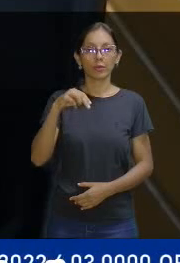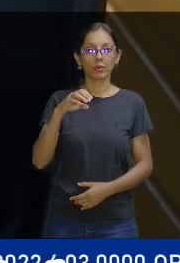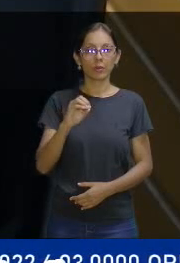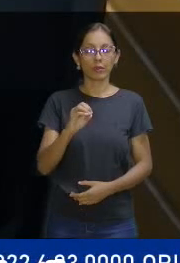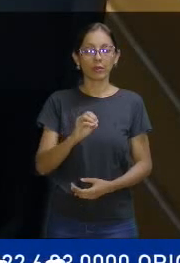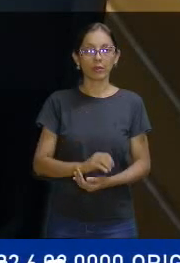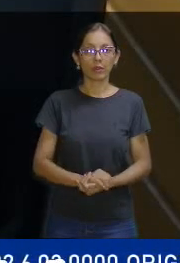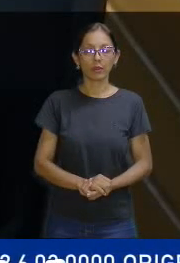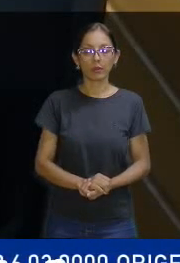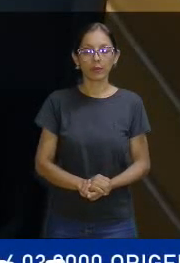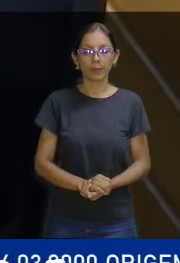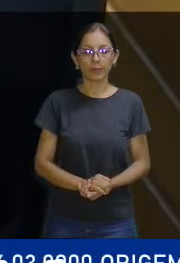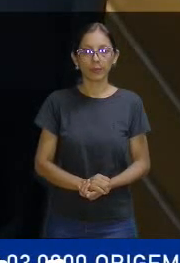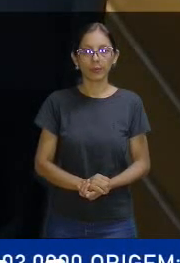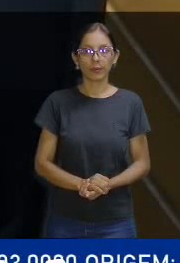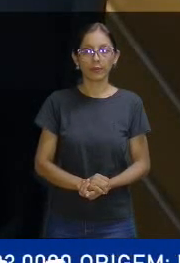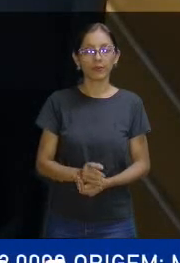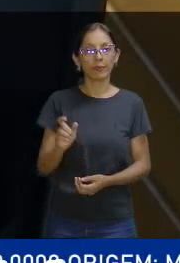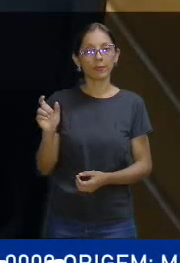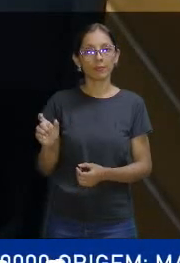interessados são